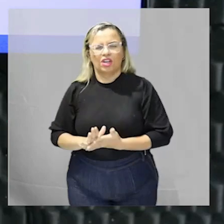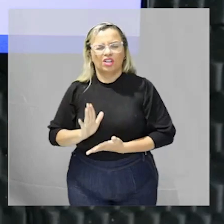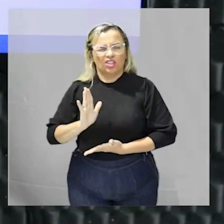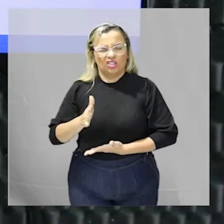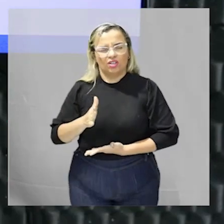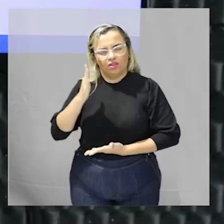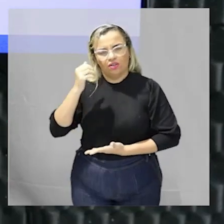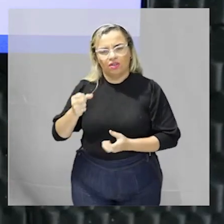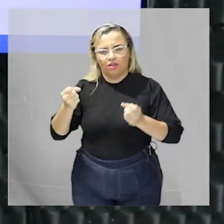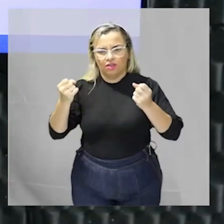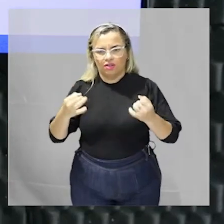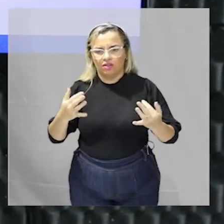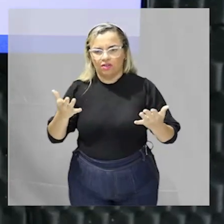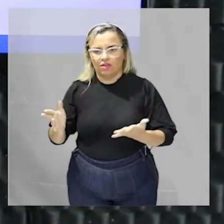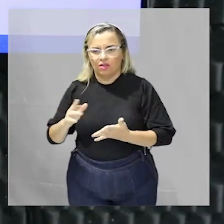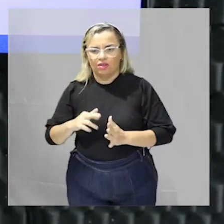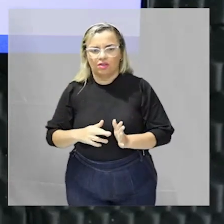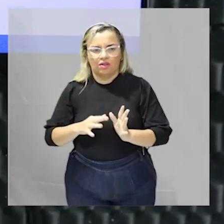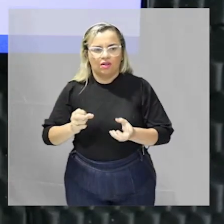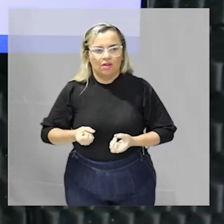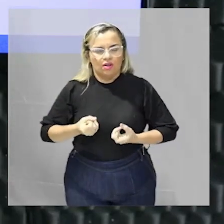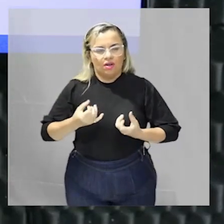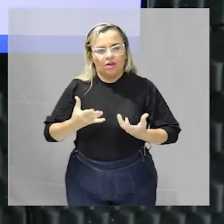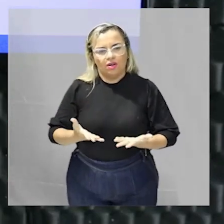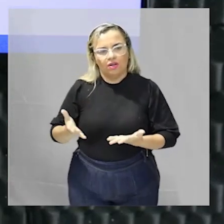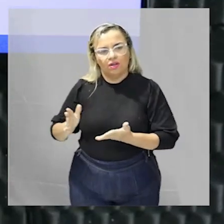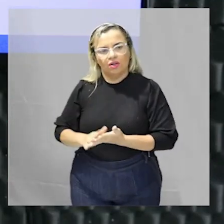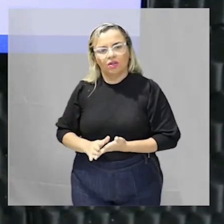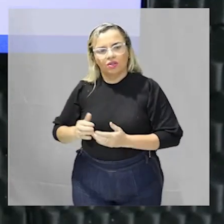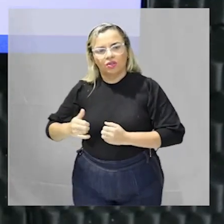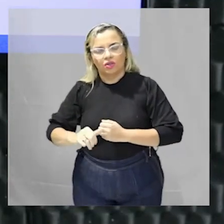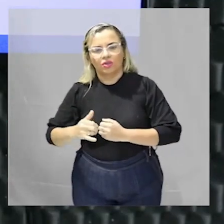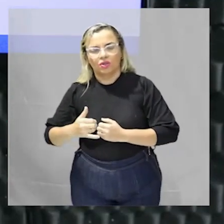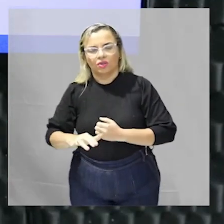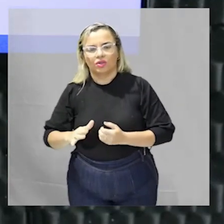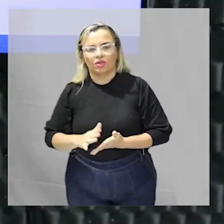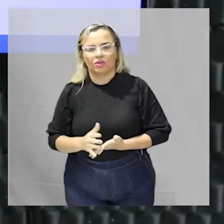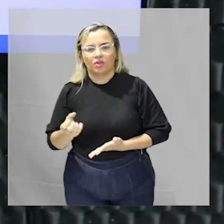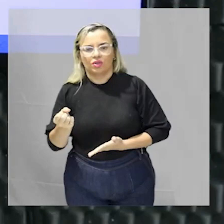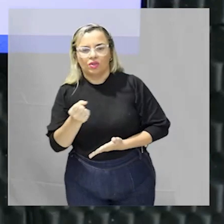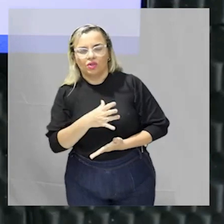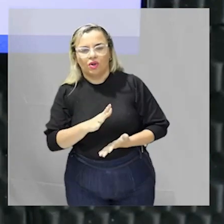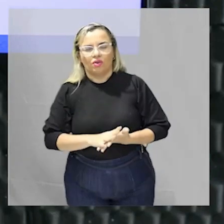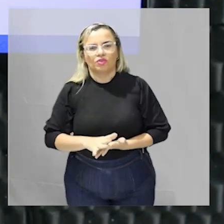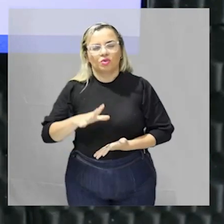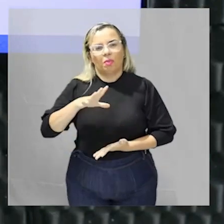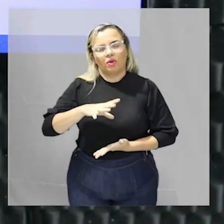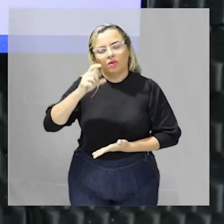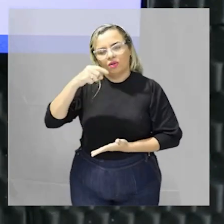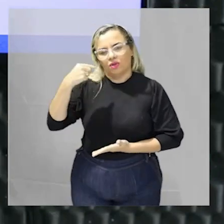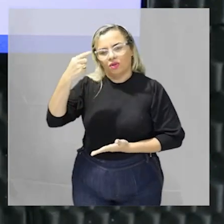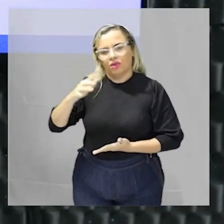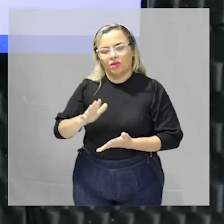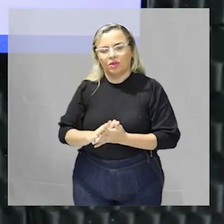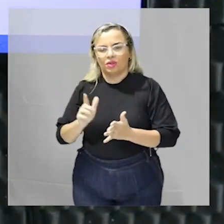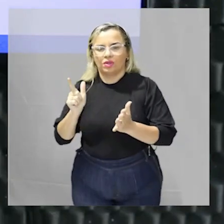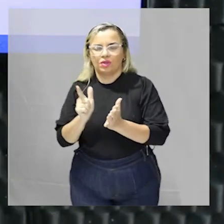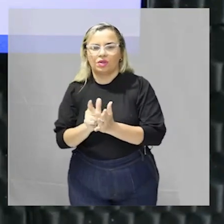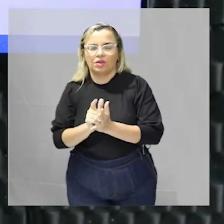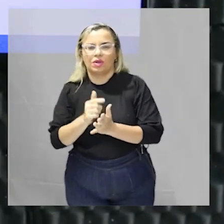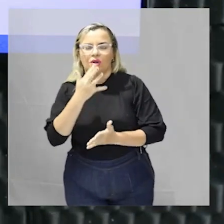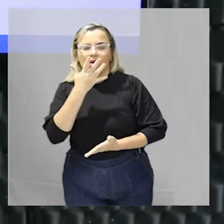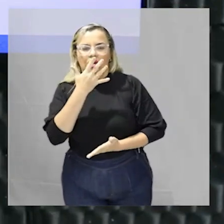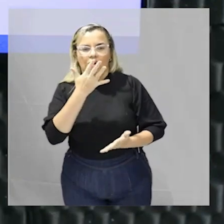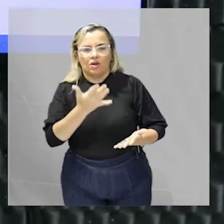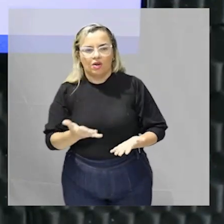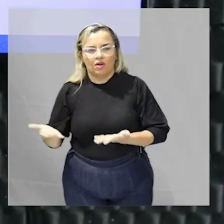ensaios contemporâneos da Iberoamérica, né? Então, estes pequenos folhetos de cores, né, folhetos coloridos de